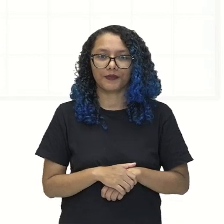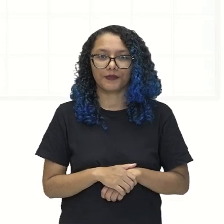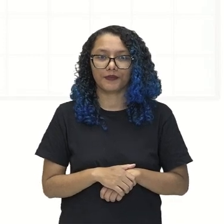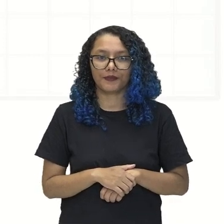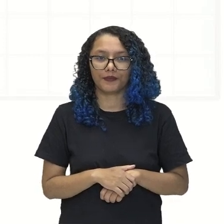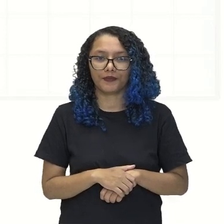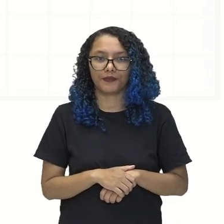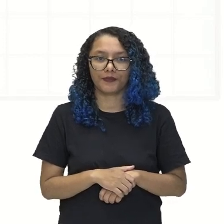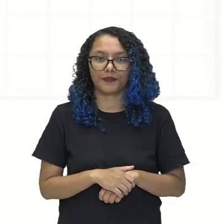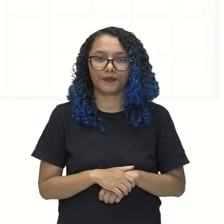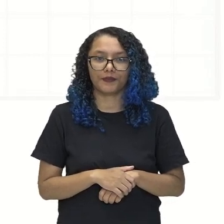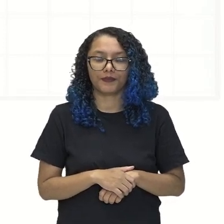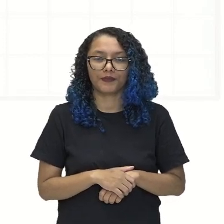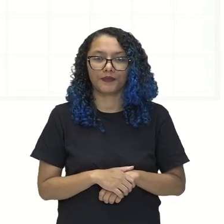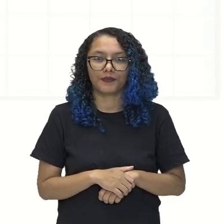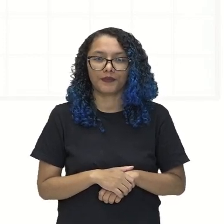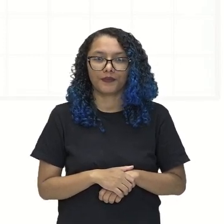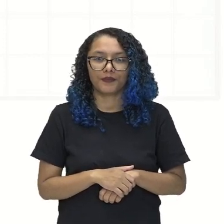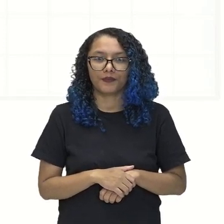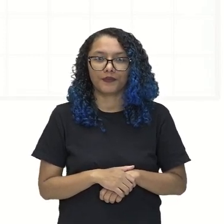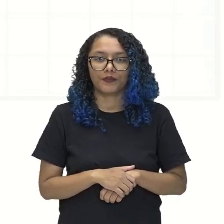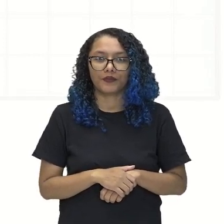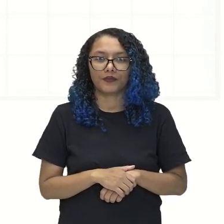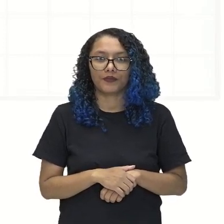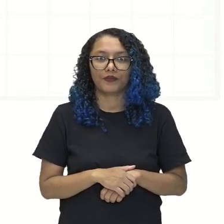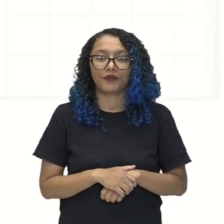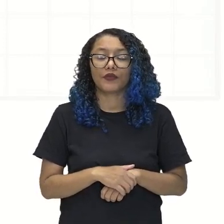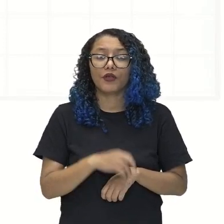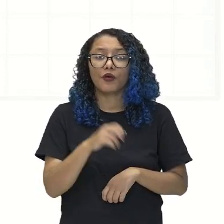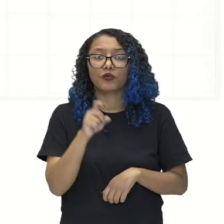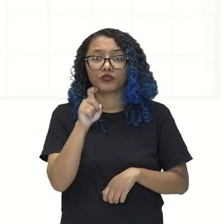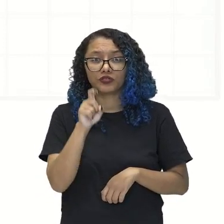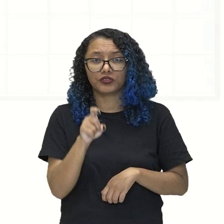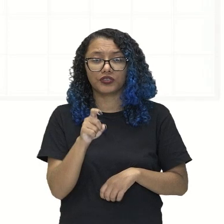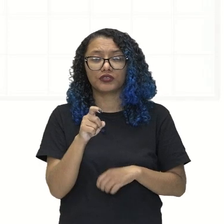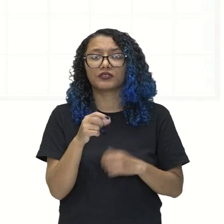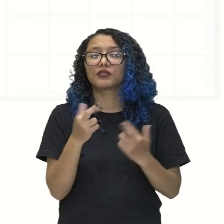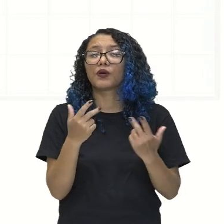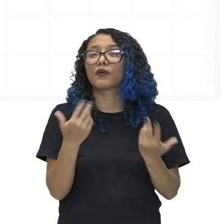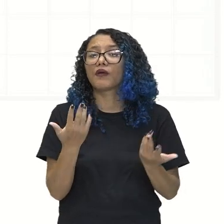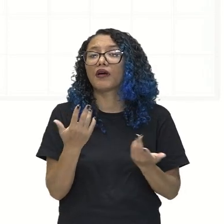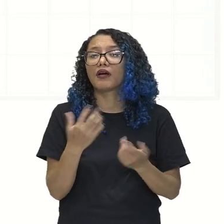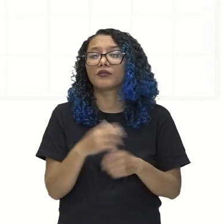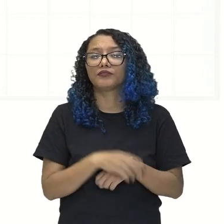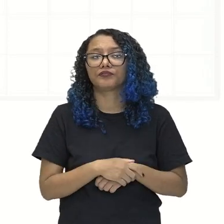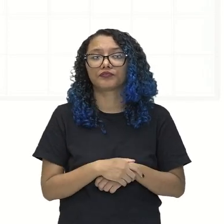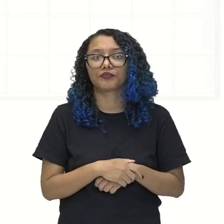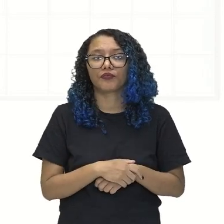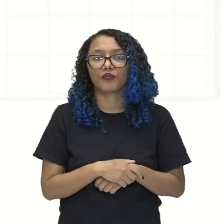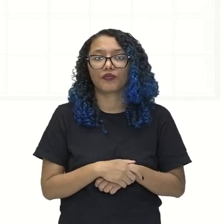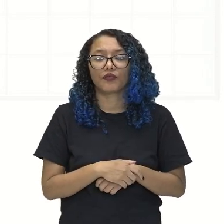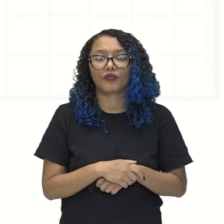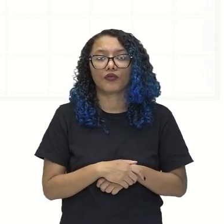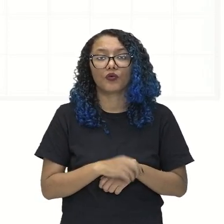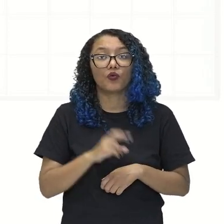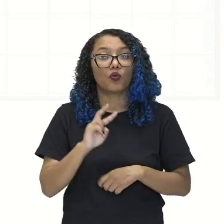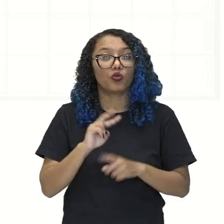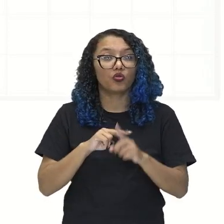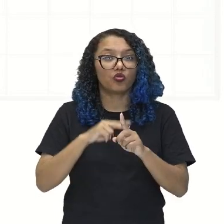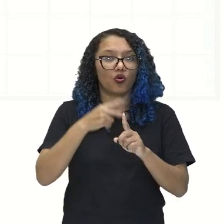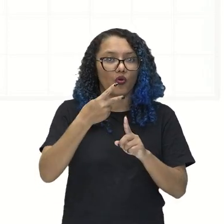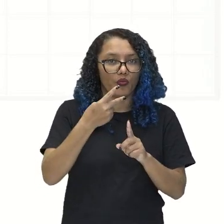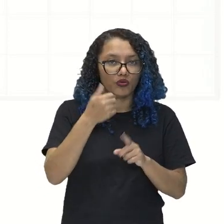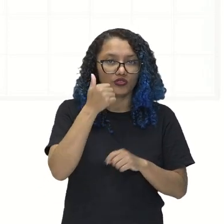número de meninos, X, passou a ser o dobro do número de meninas. Olha só a